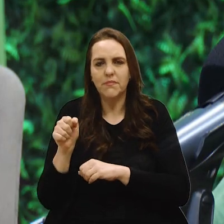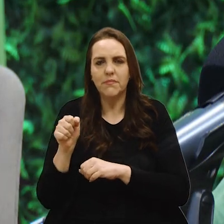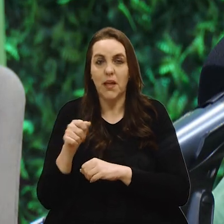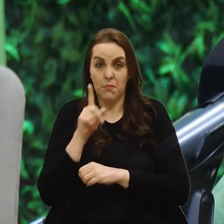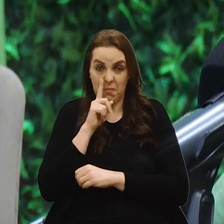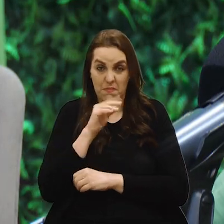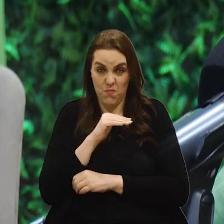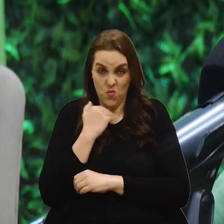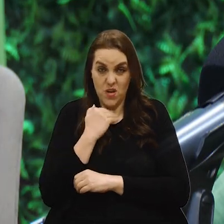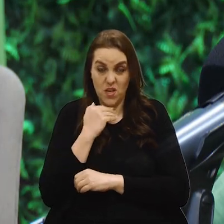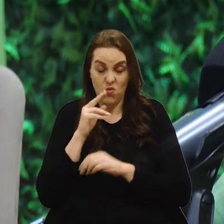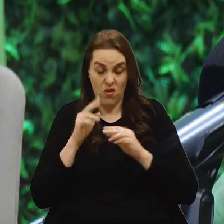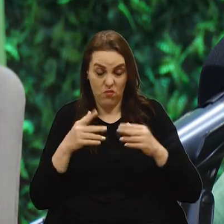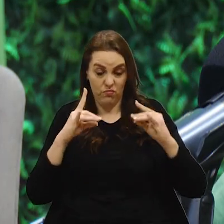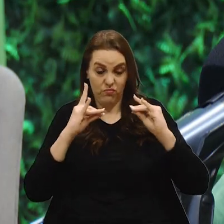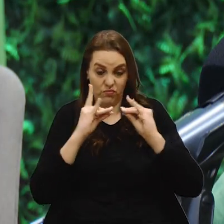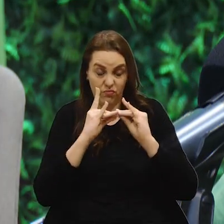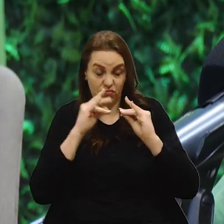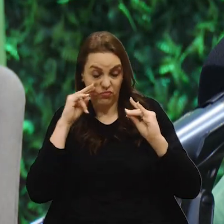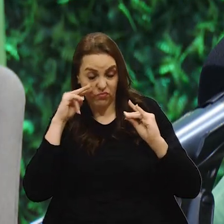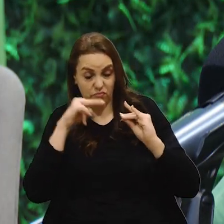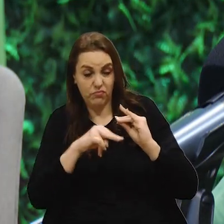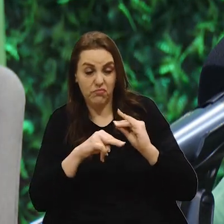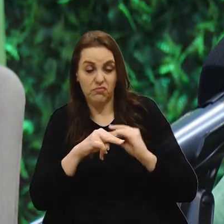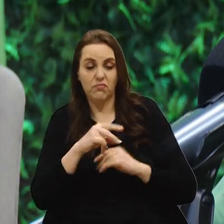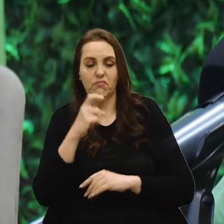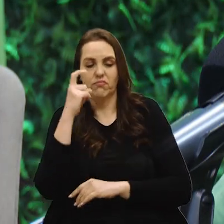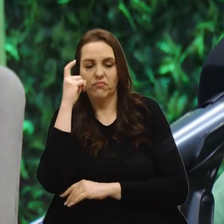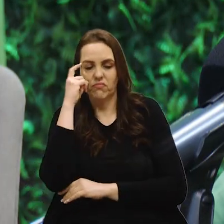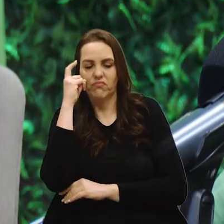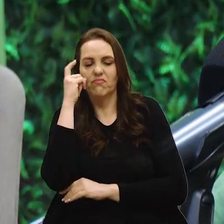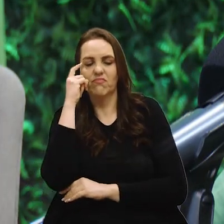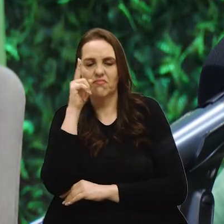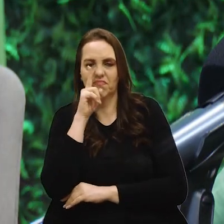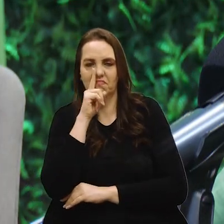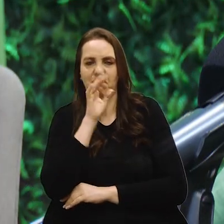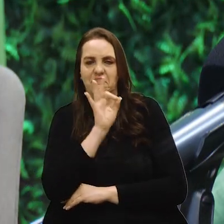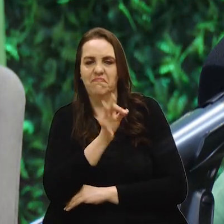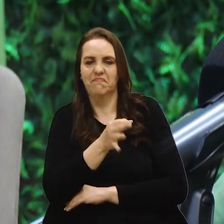caixão dela, assim, pensando, pô, mãe, quantas vezes...